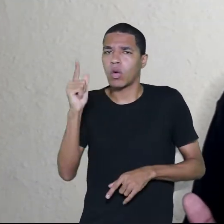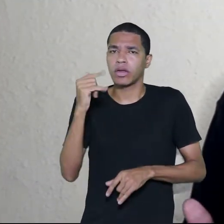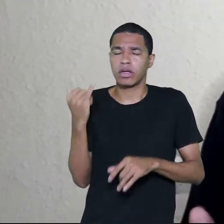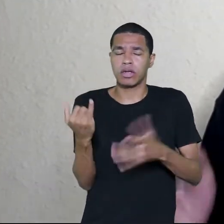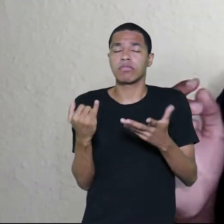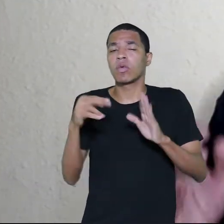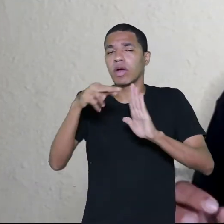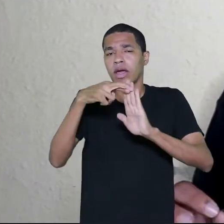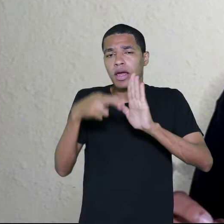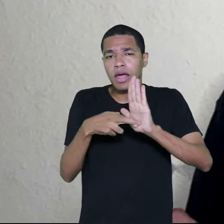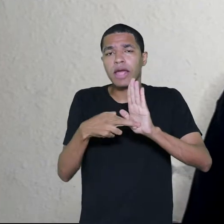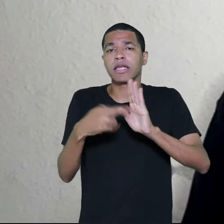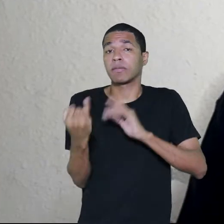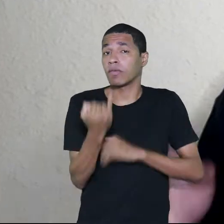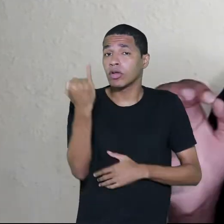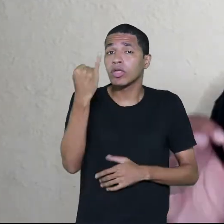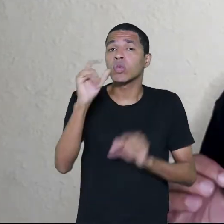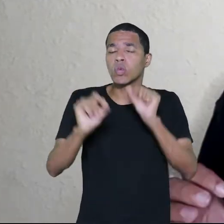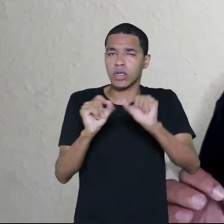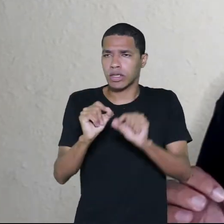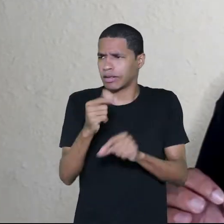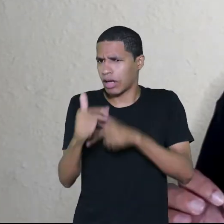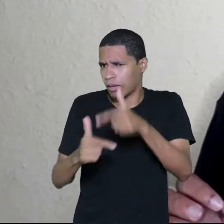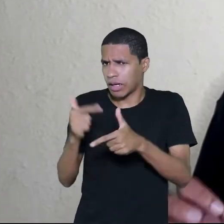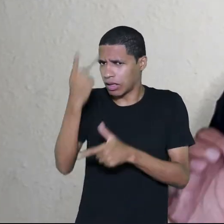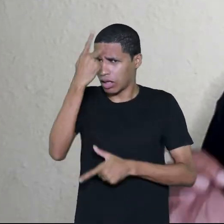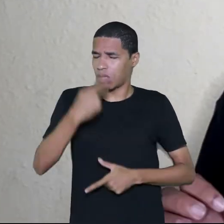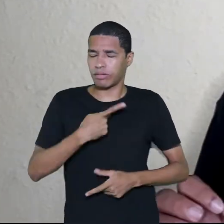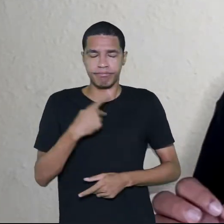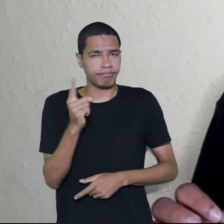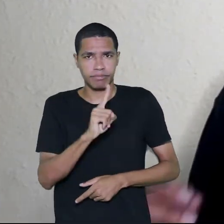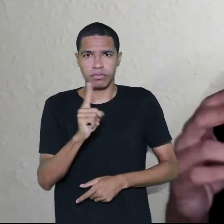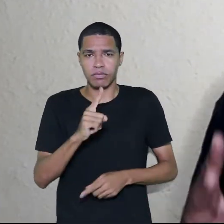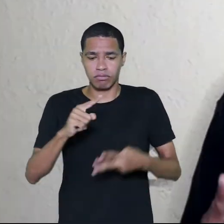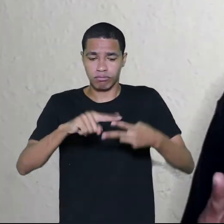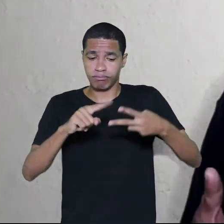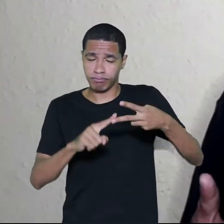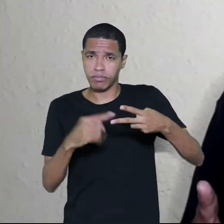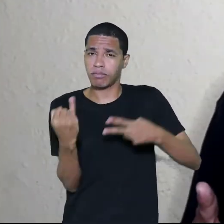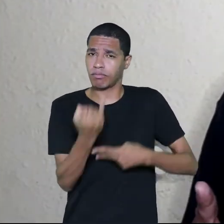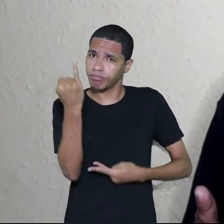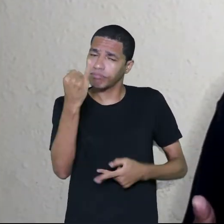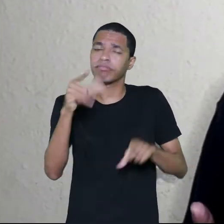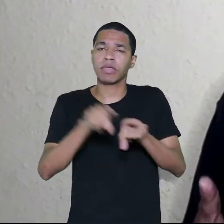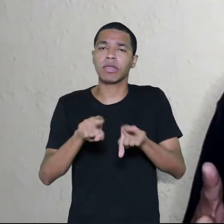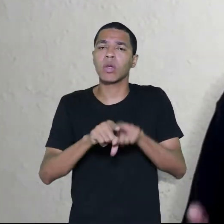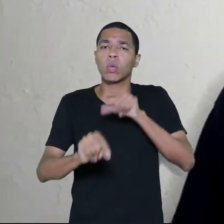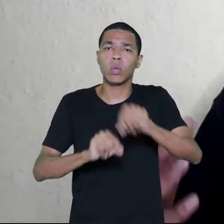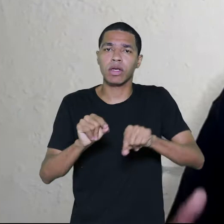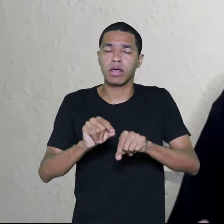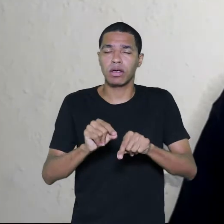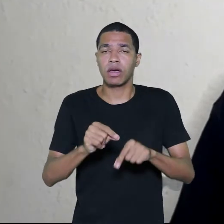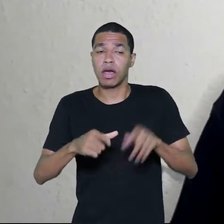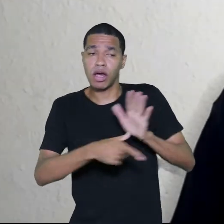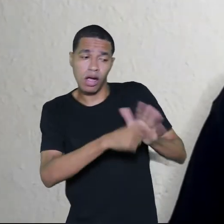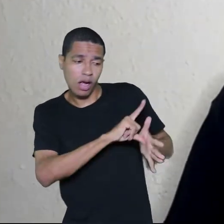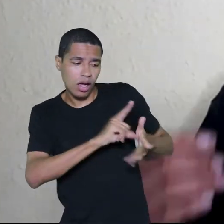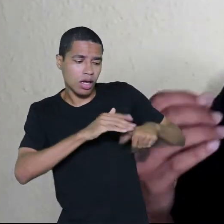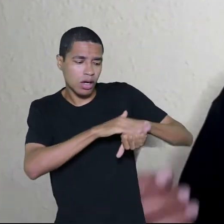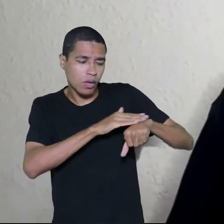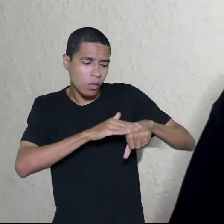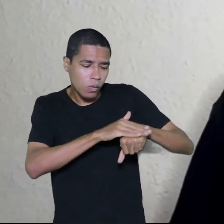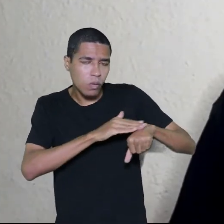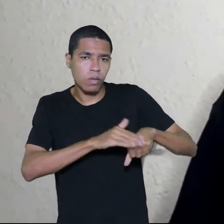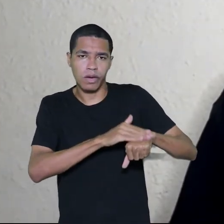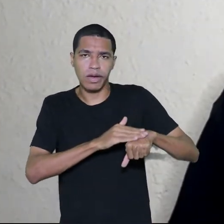importantíssima regra é que os serviços não podem ser realizados individualmente. Duas coisas muito importantes também é que se conversem